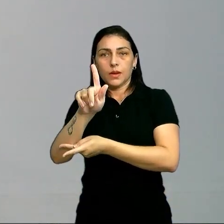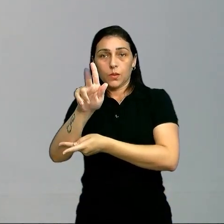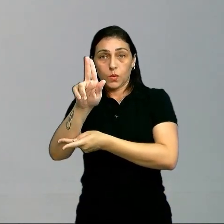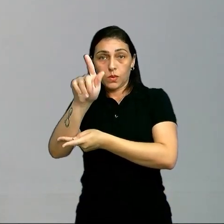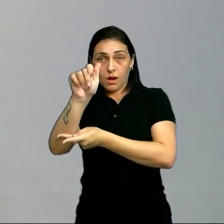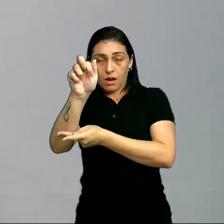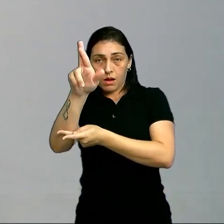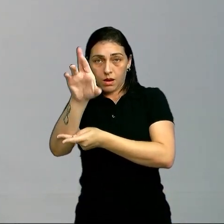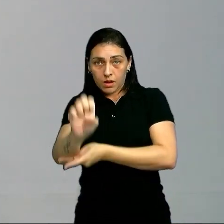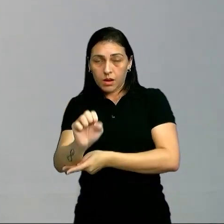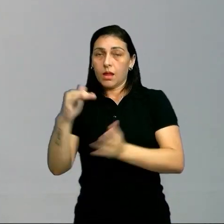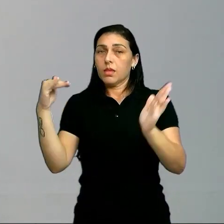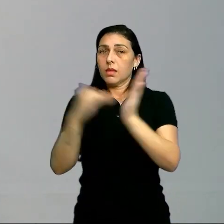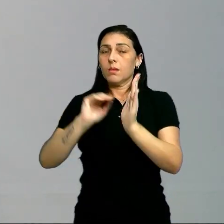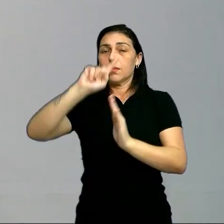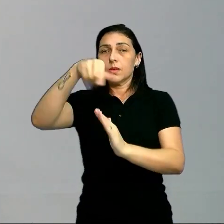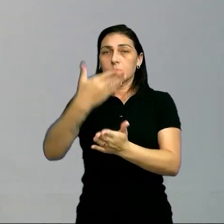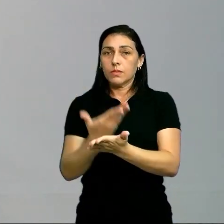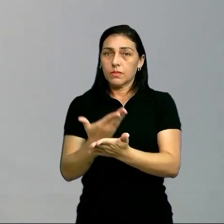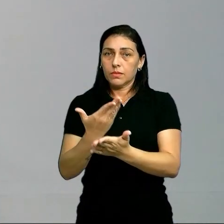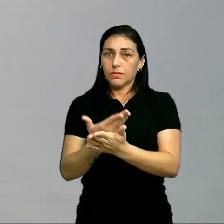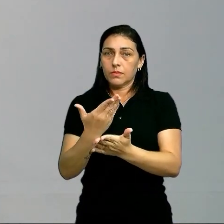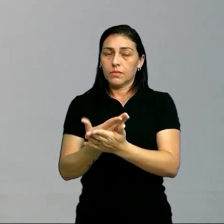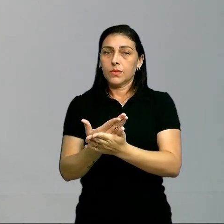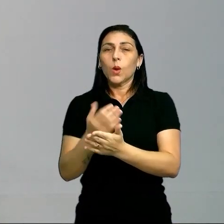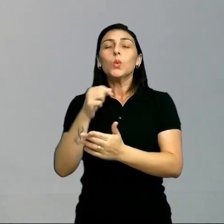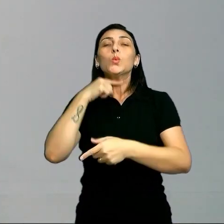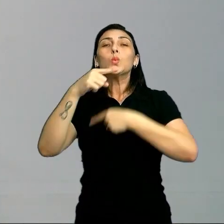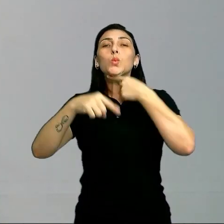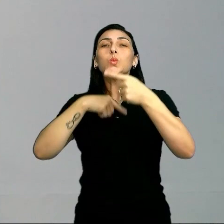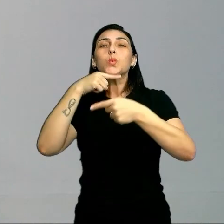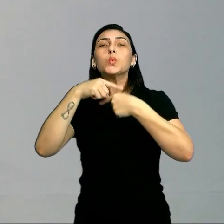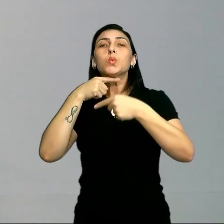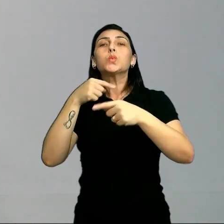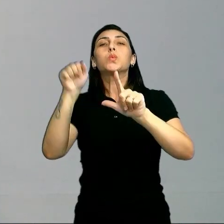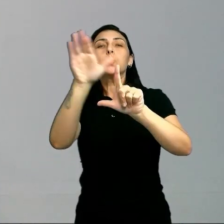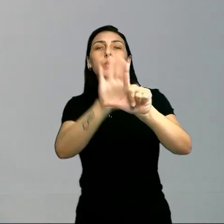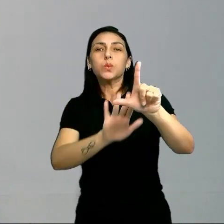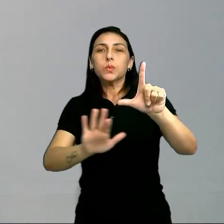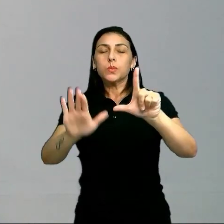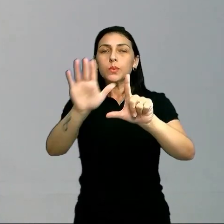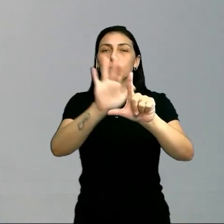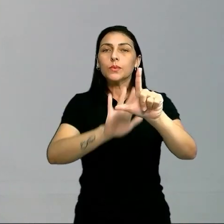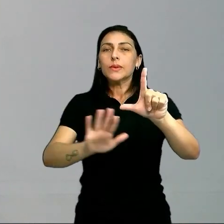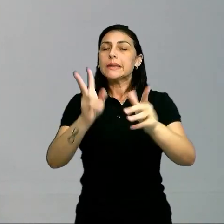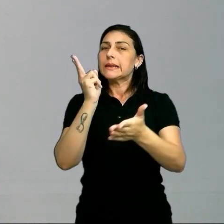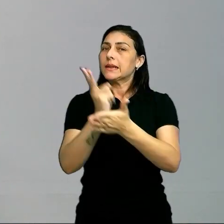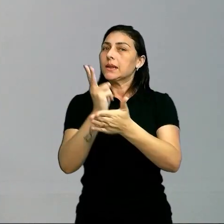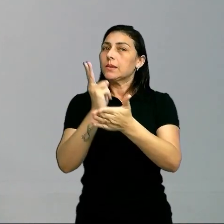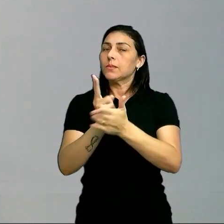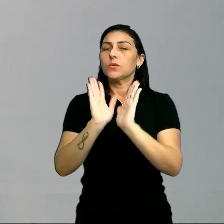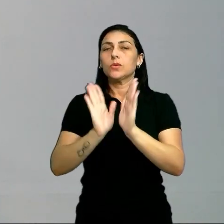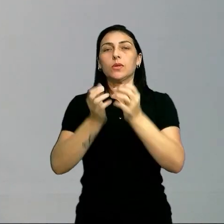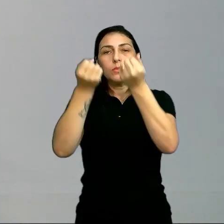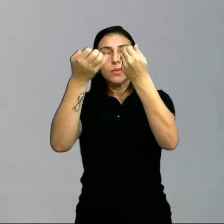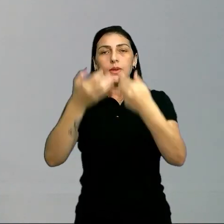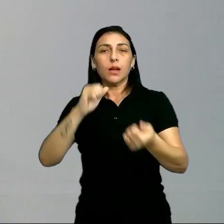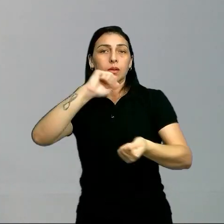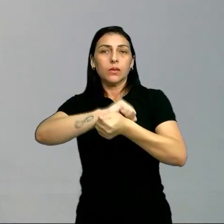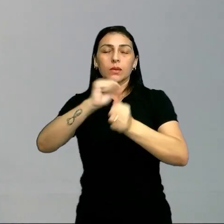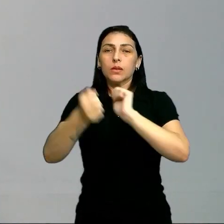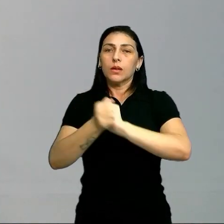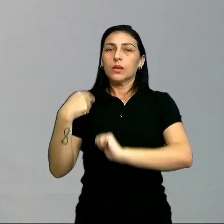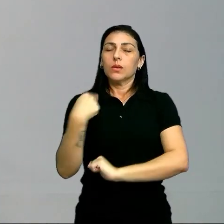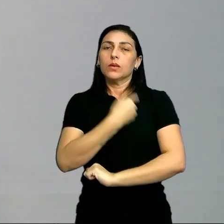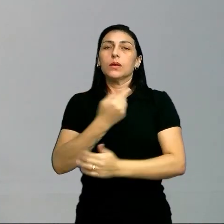No mais é isso, até a nossa próxima aula. Dúvidas, acompanhe a nossa plataforma. Sempre, como eu disse, associe a